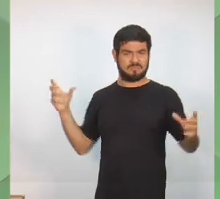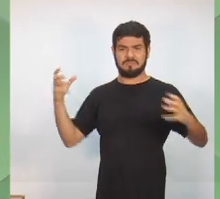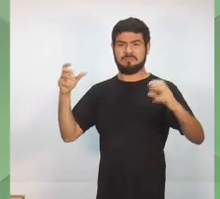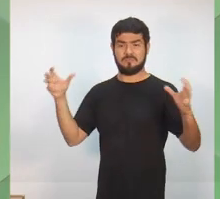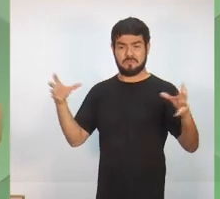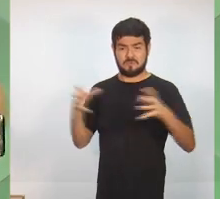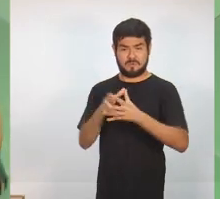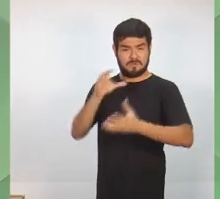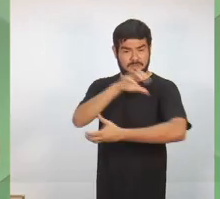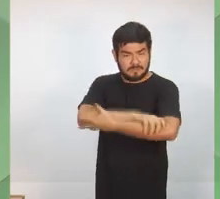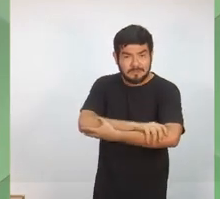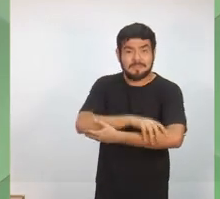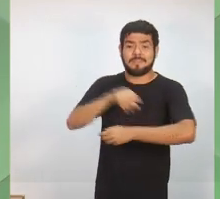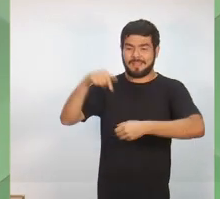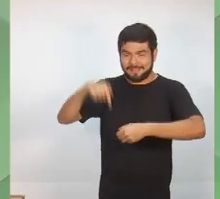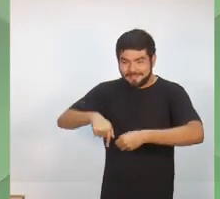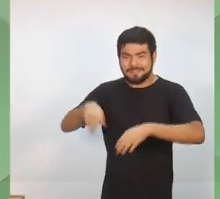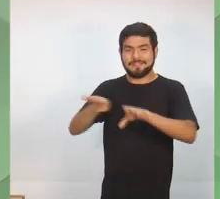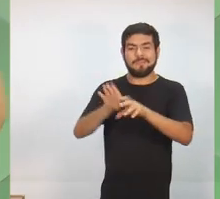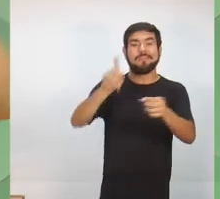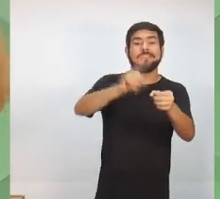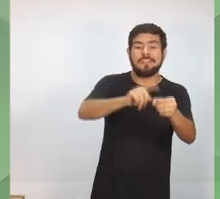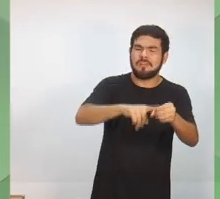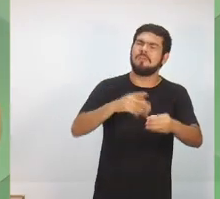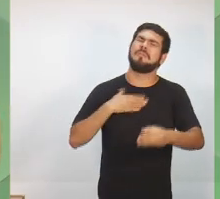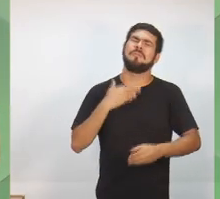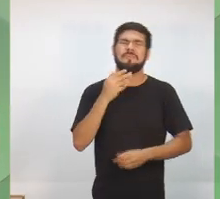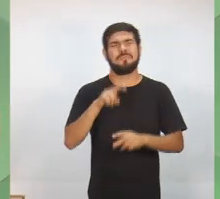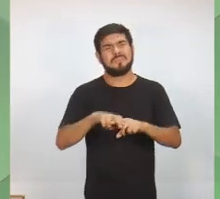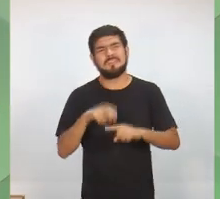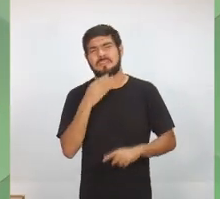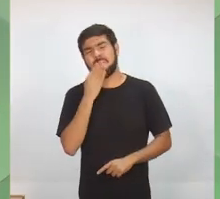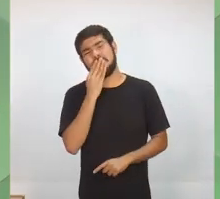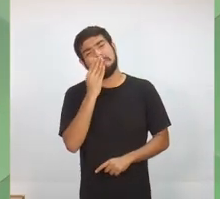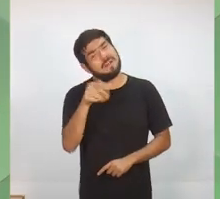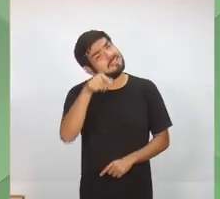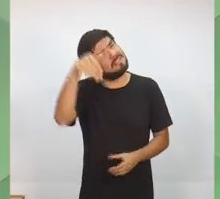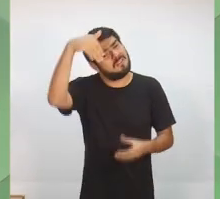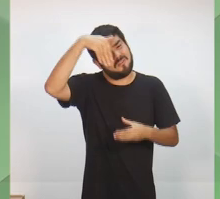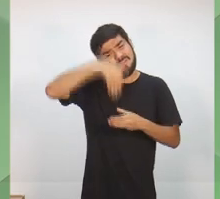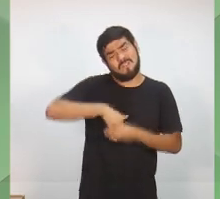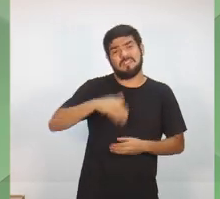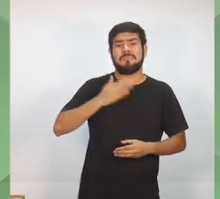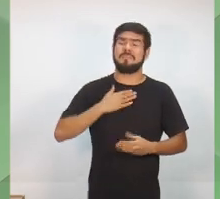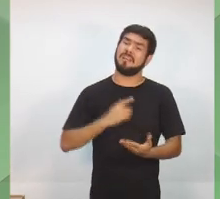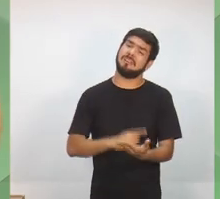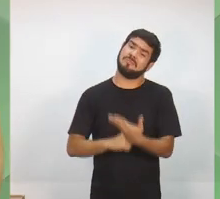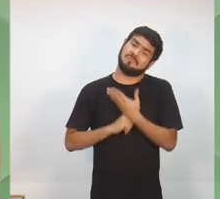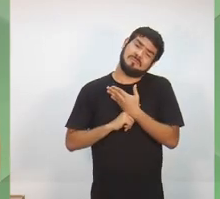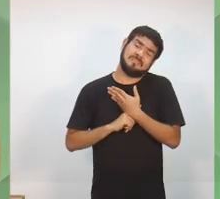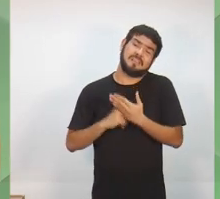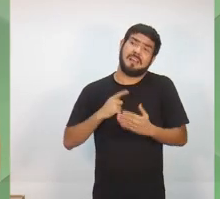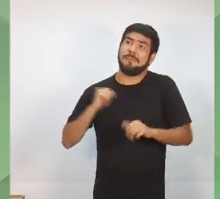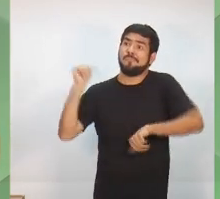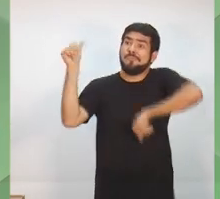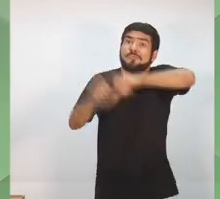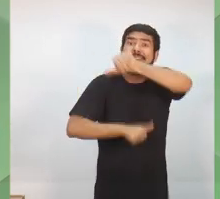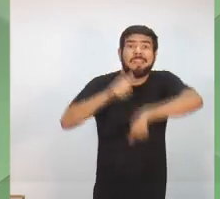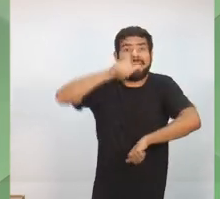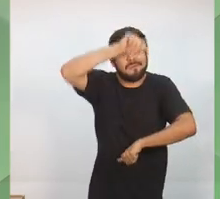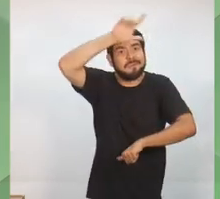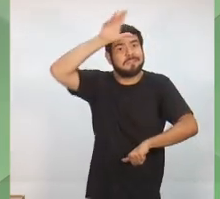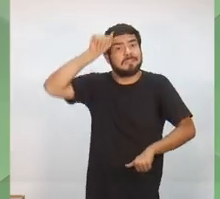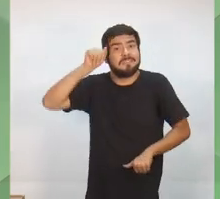Amazonas também. Por isso que eu quero a sua ajuda. Eu peço o seu voto. Me ajude a mudar o Amazonas. Me